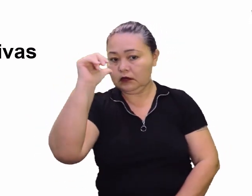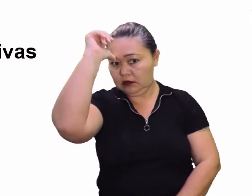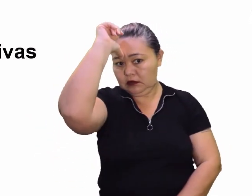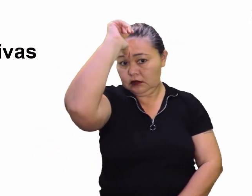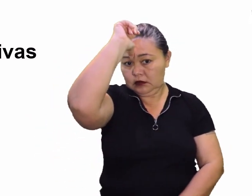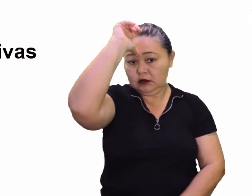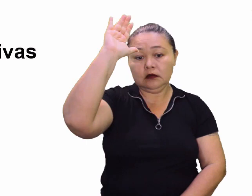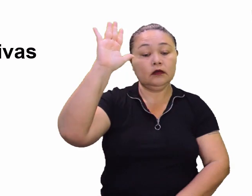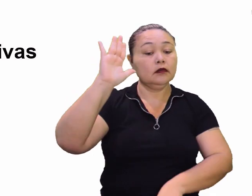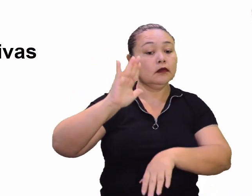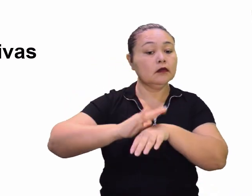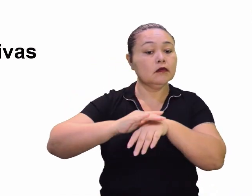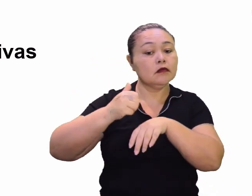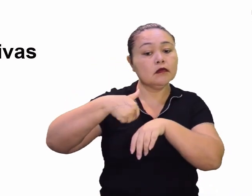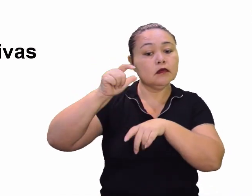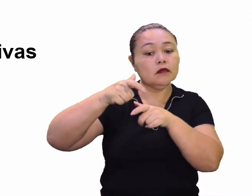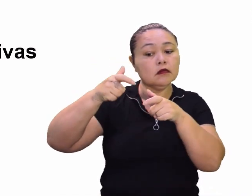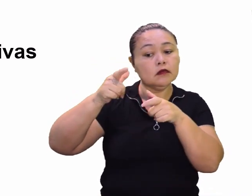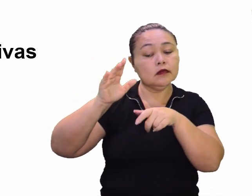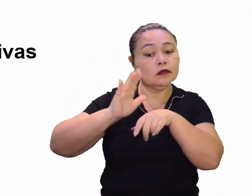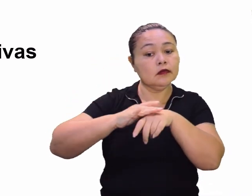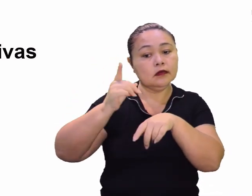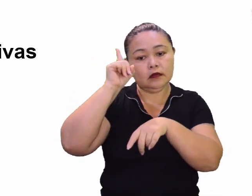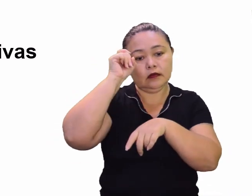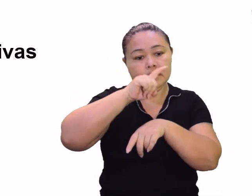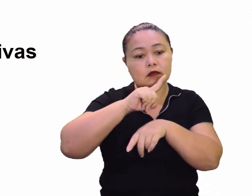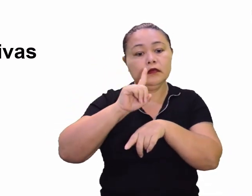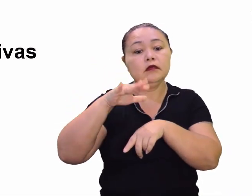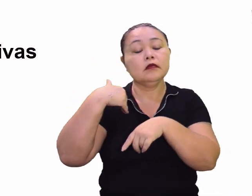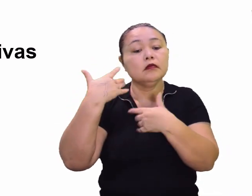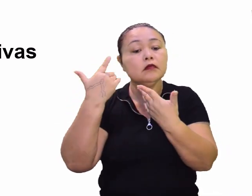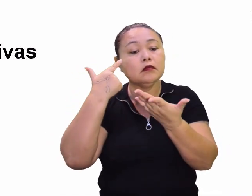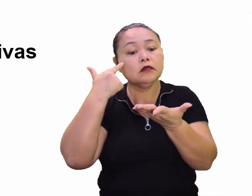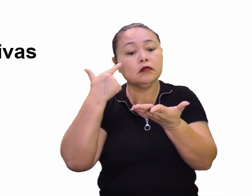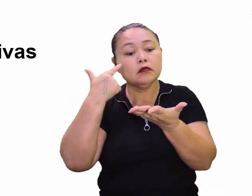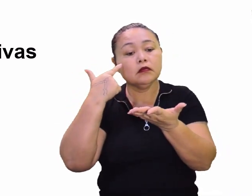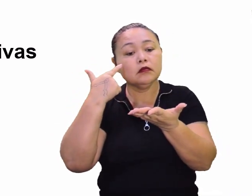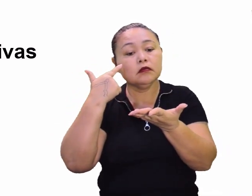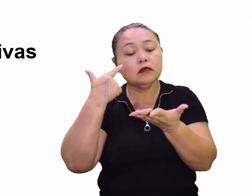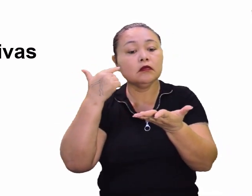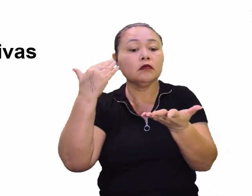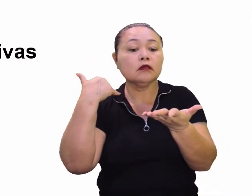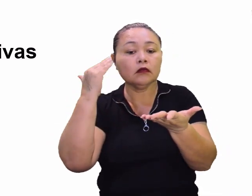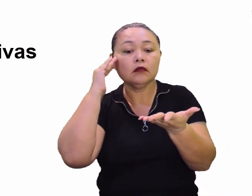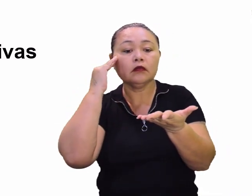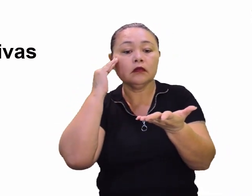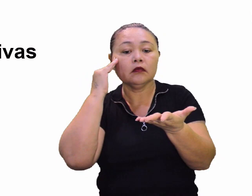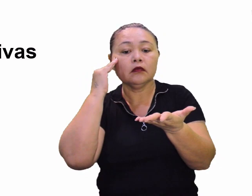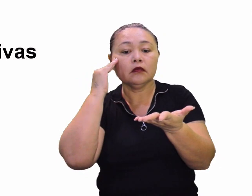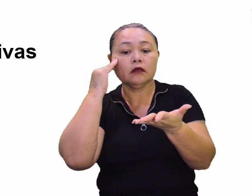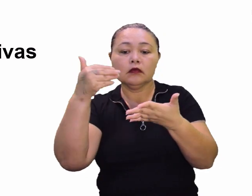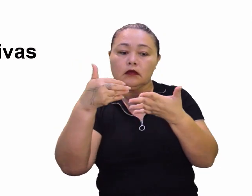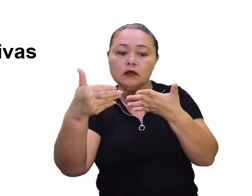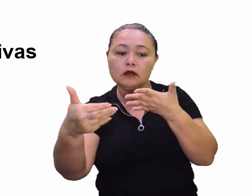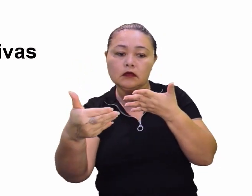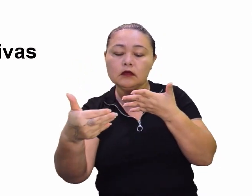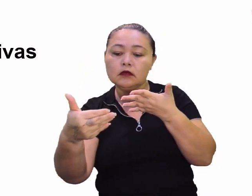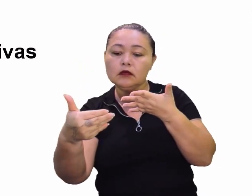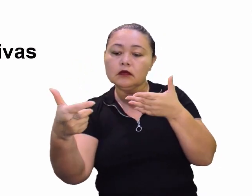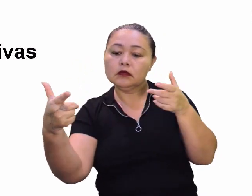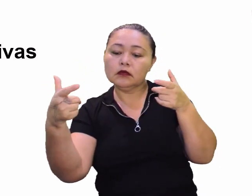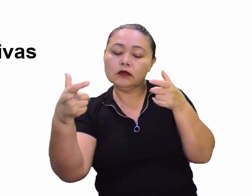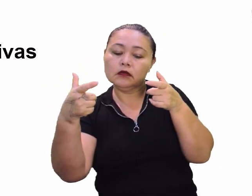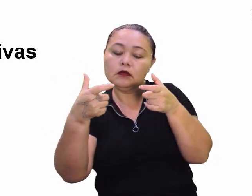geográfico indiano é muito mais ampla e complexo do que se pode aprender a partir dessa